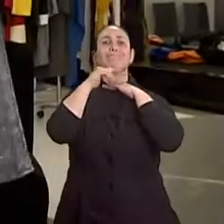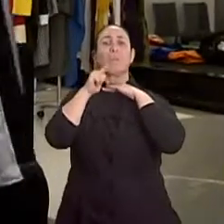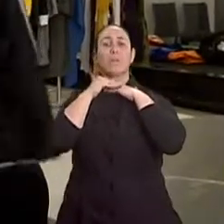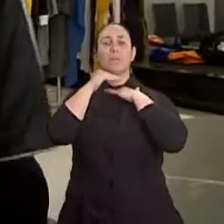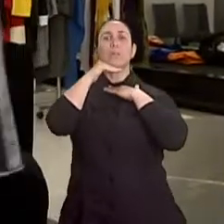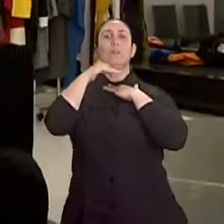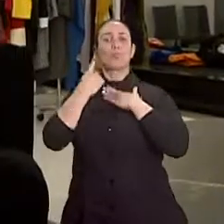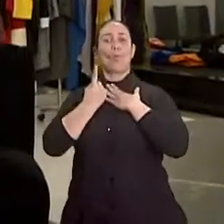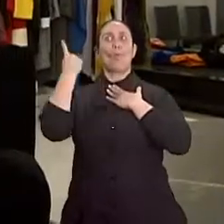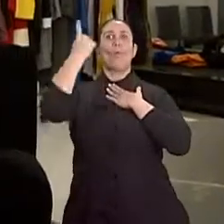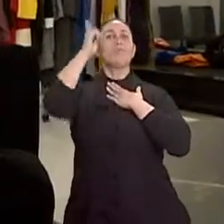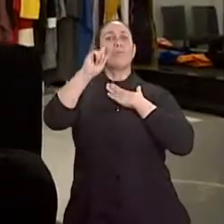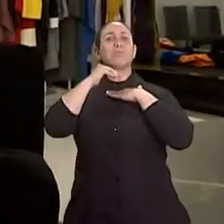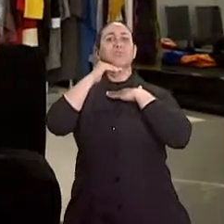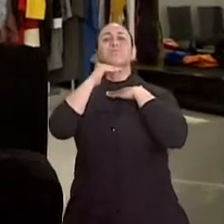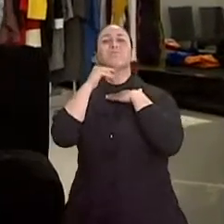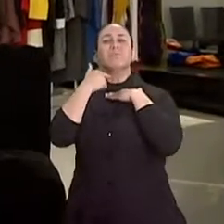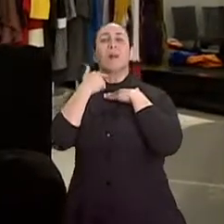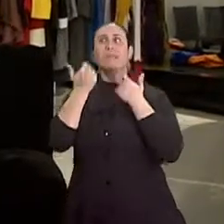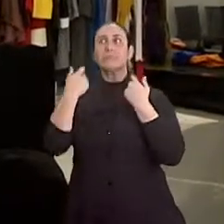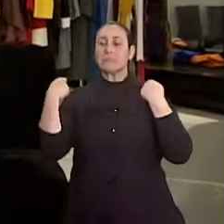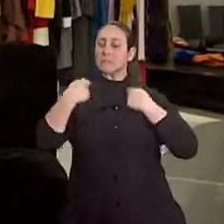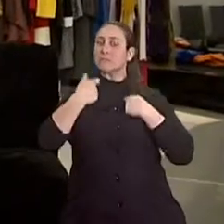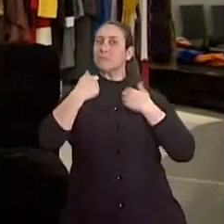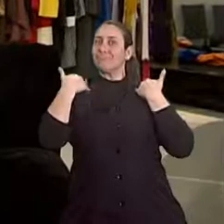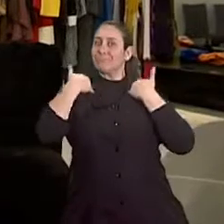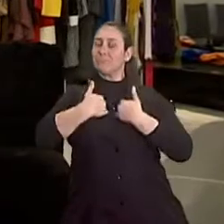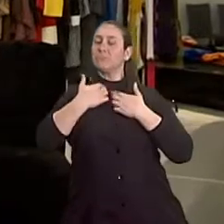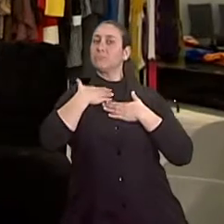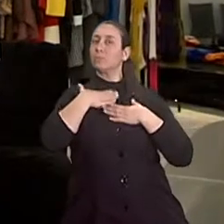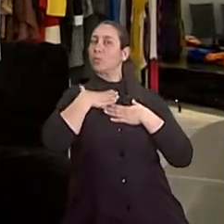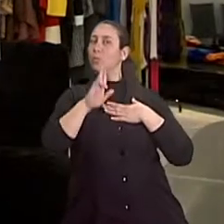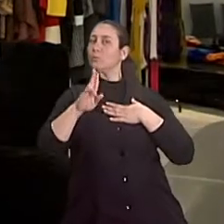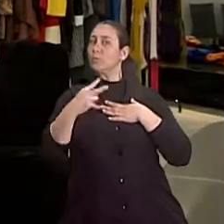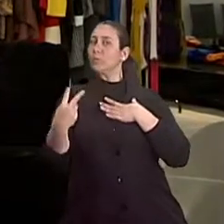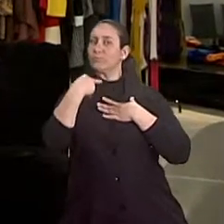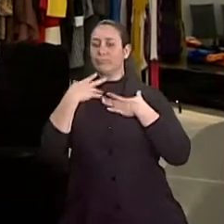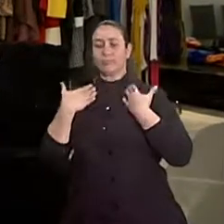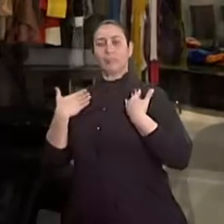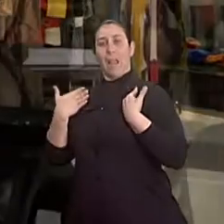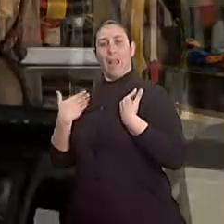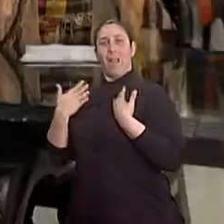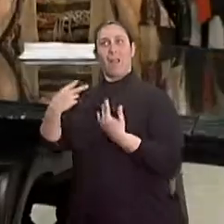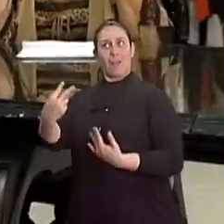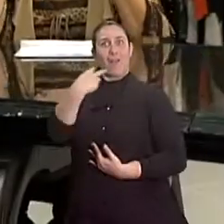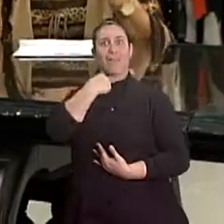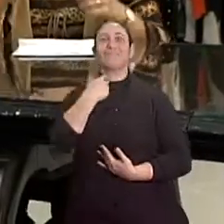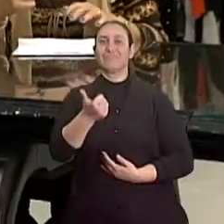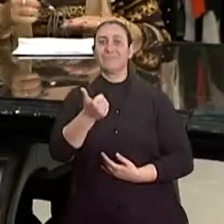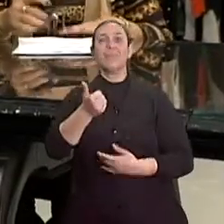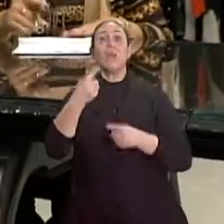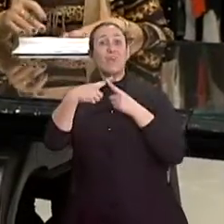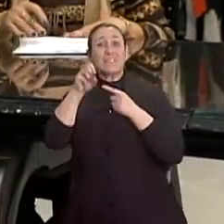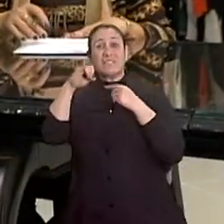para qualquer outro. Tem gente que não tem muito pescoço. Então, pode usar quando ela é aberta. Claro, porque ela só fica alta dos lados e atrás. E